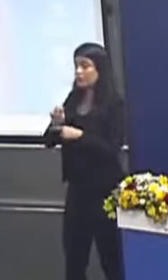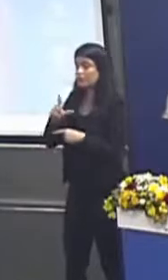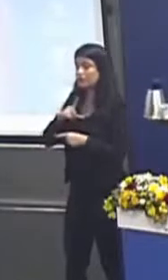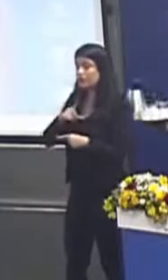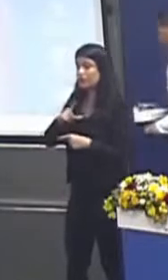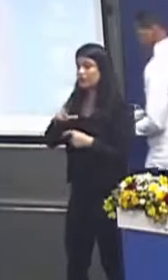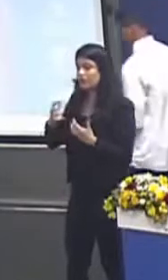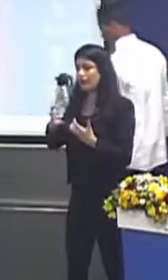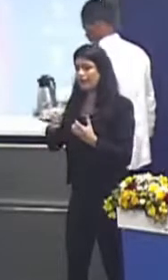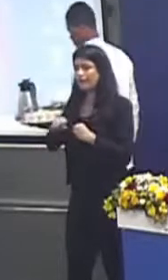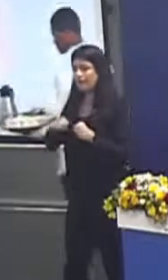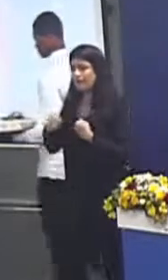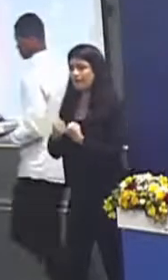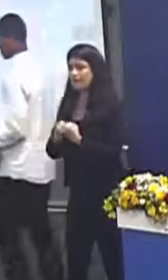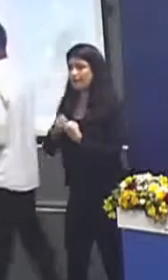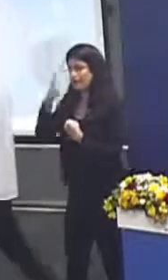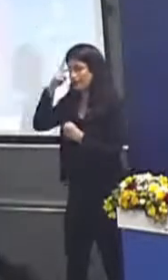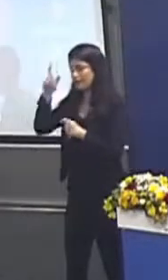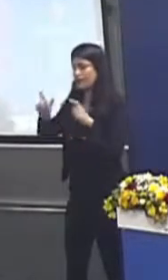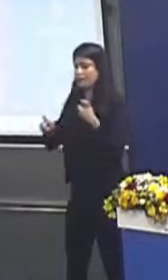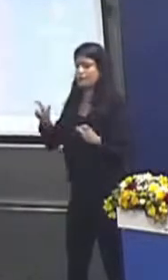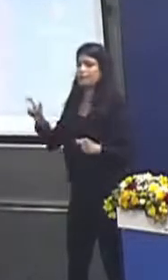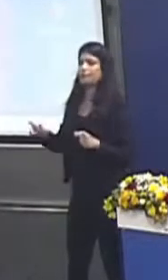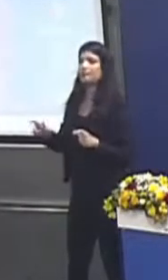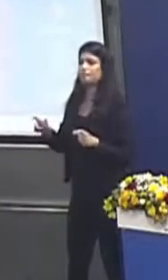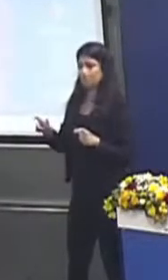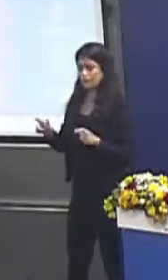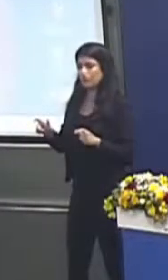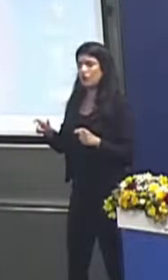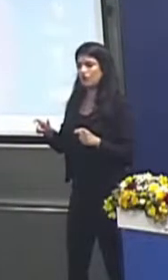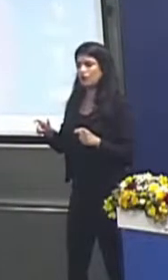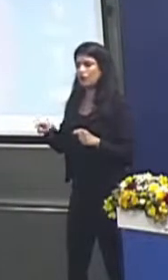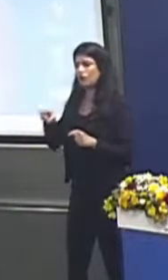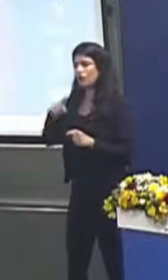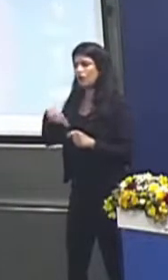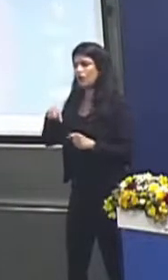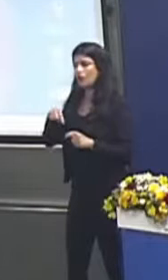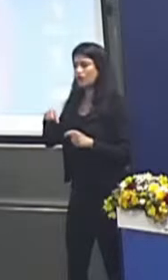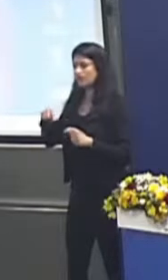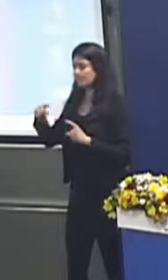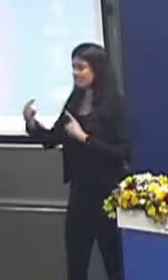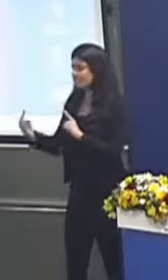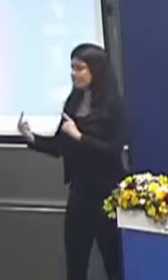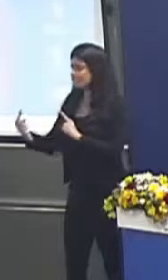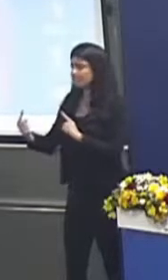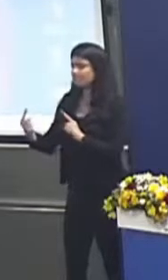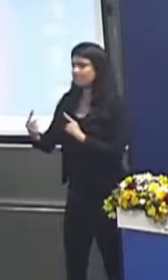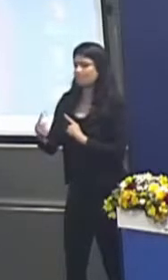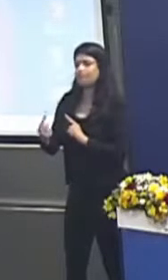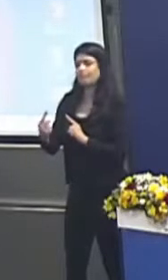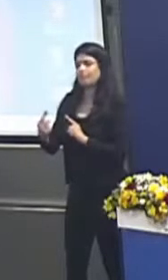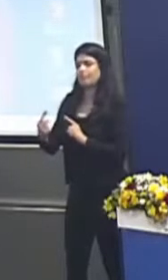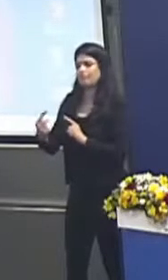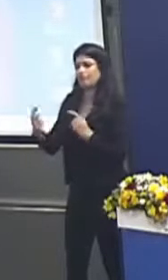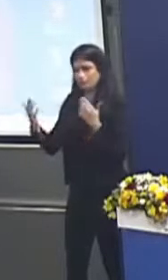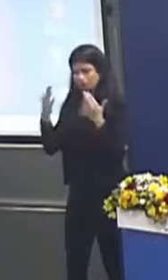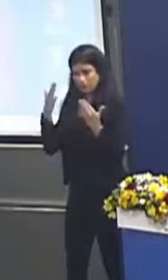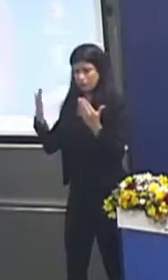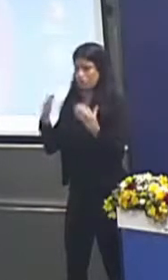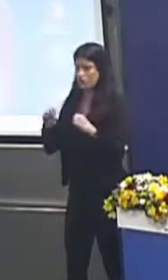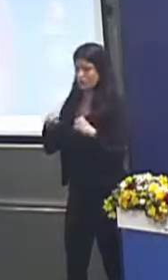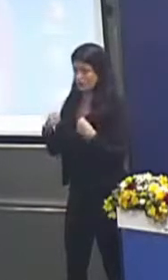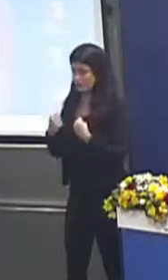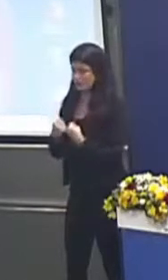para defender o nosso povo, defender a nossa gente, defender a nossa